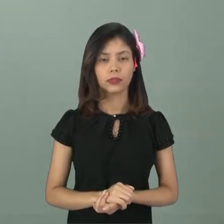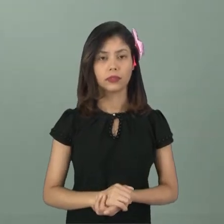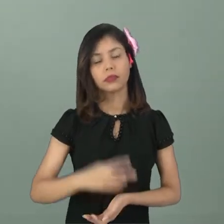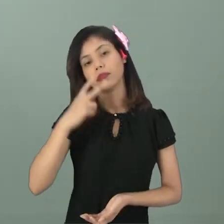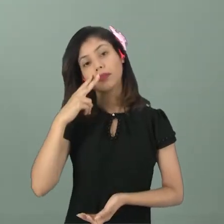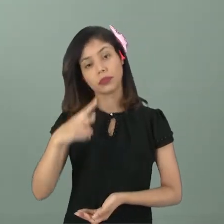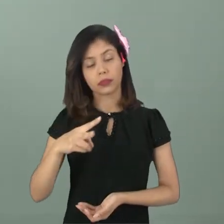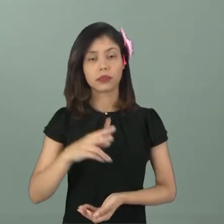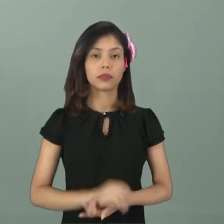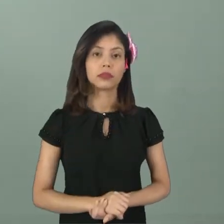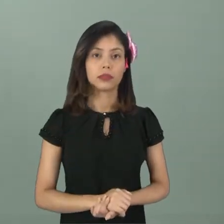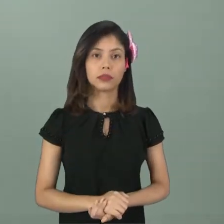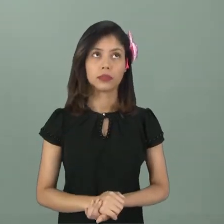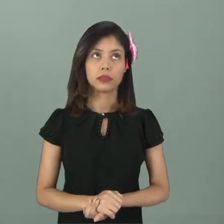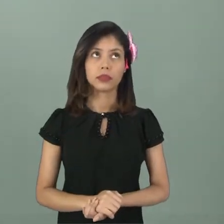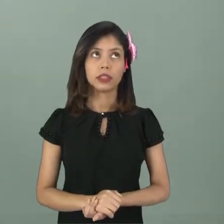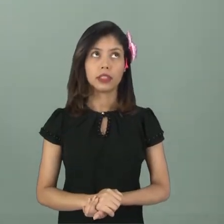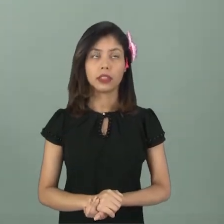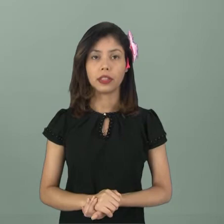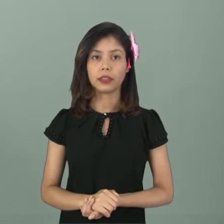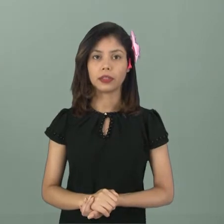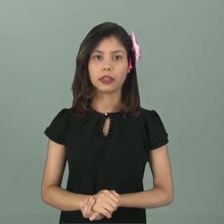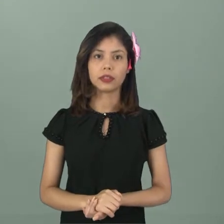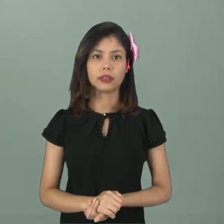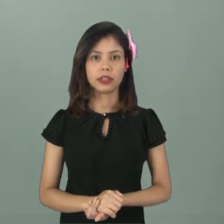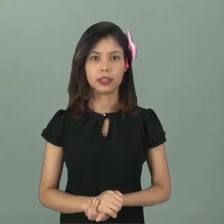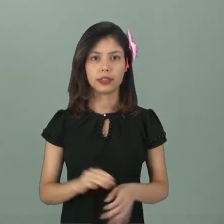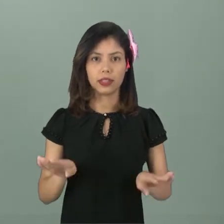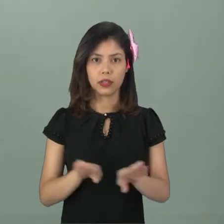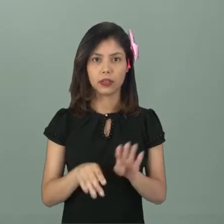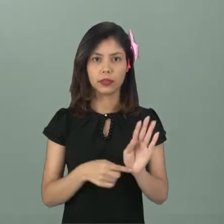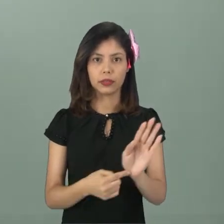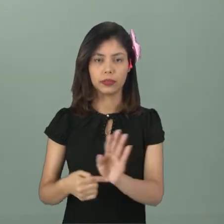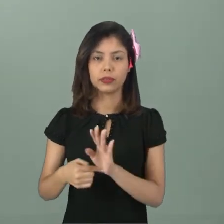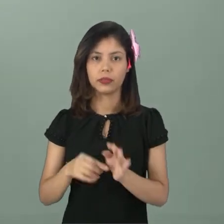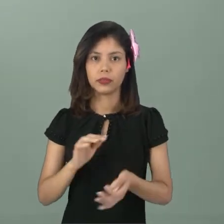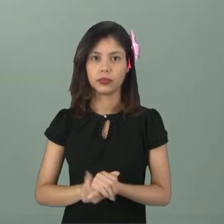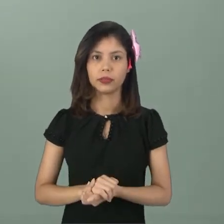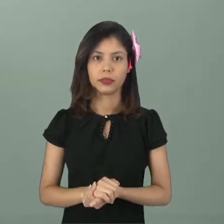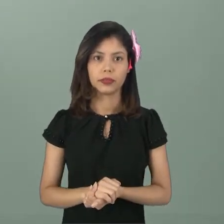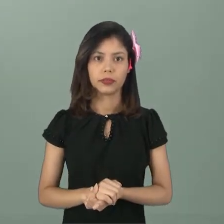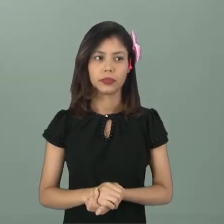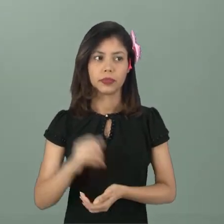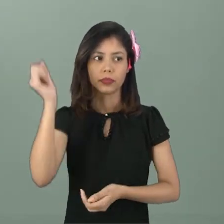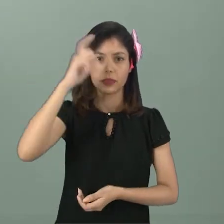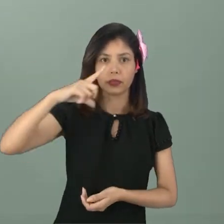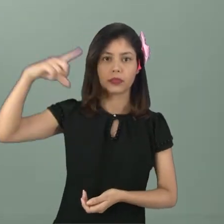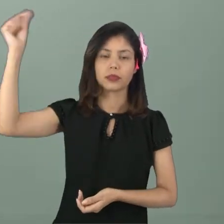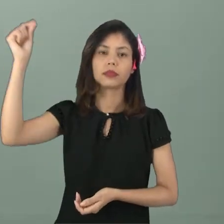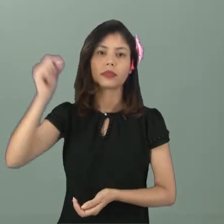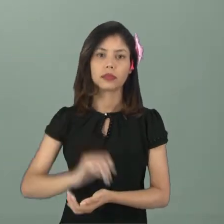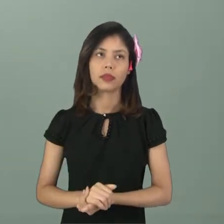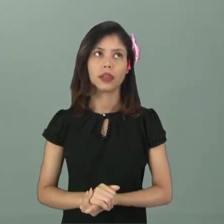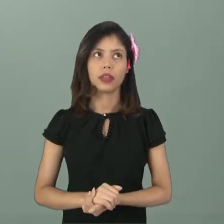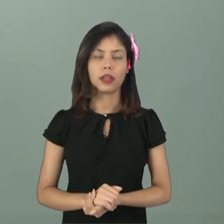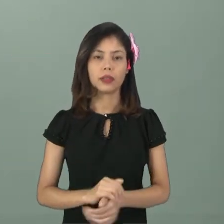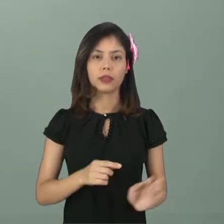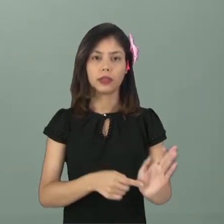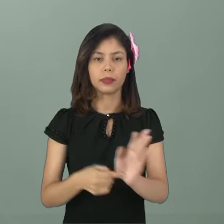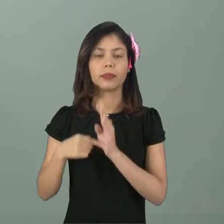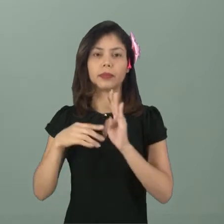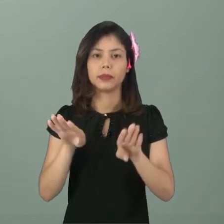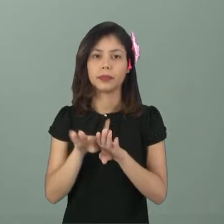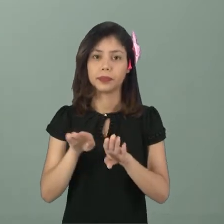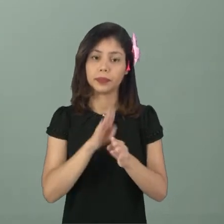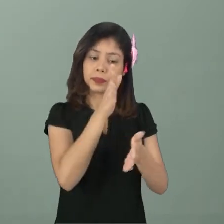Nós vimos, né? Nós vimos que existem fases, que a Lua tem 4 fases, né? Em que